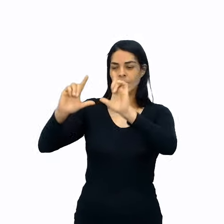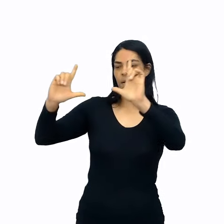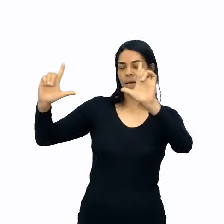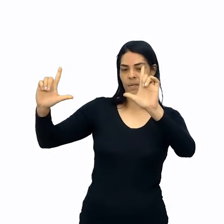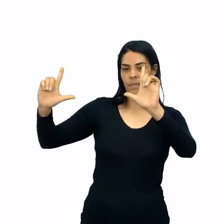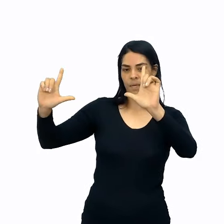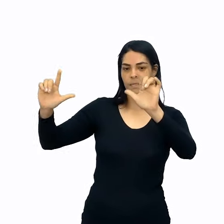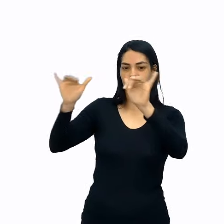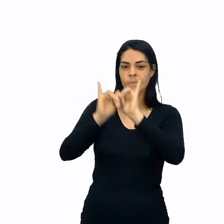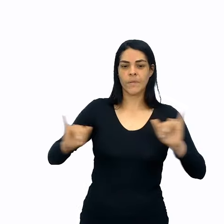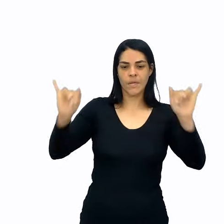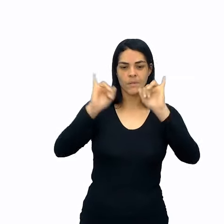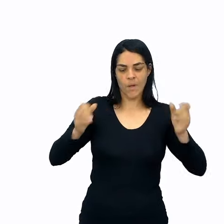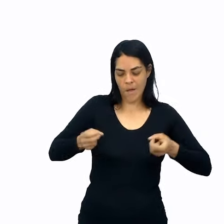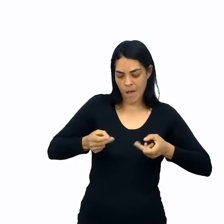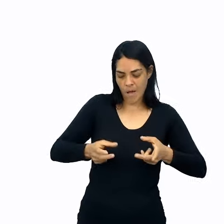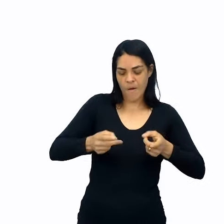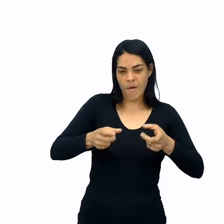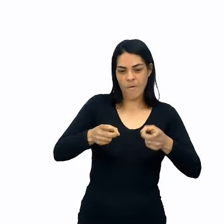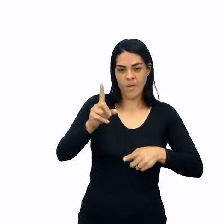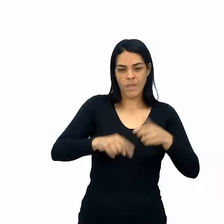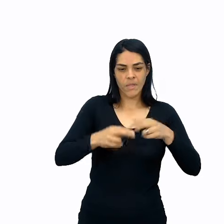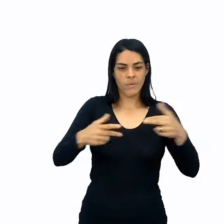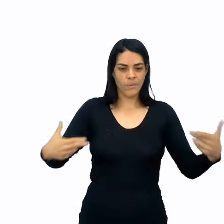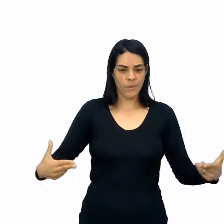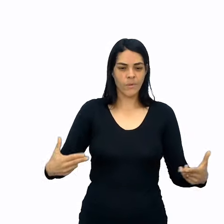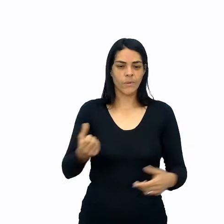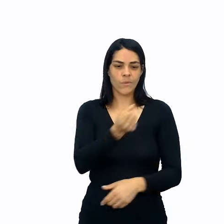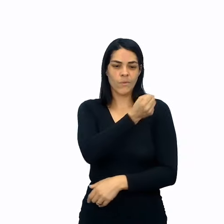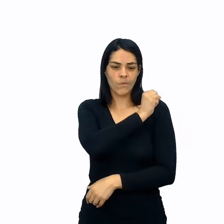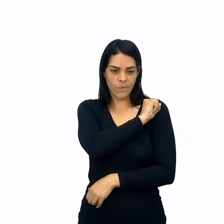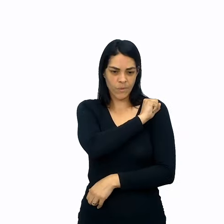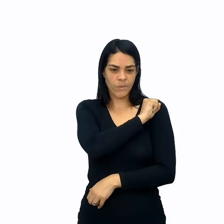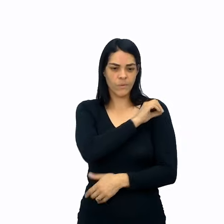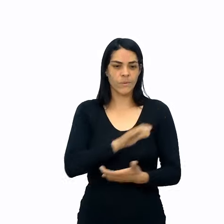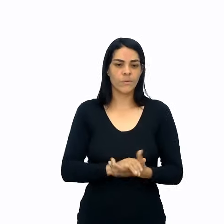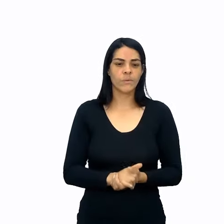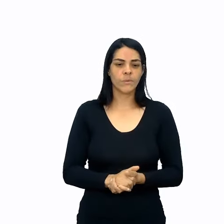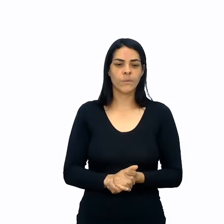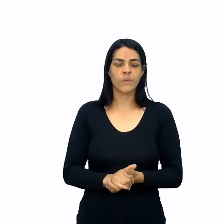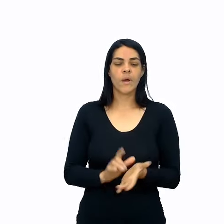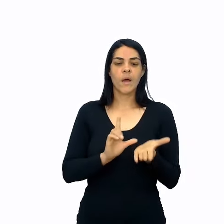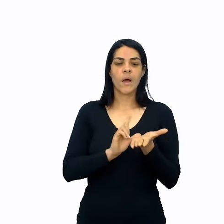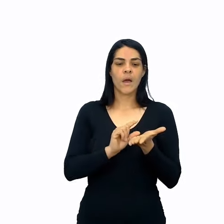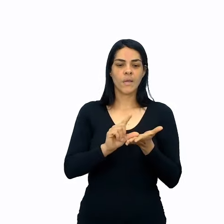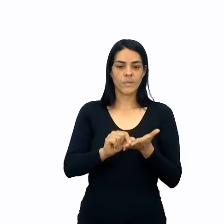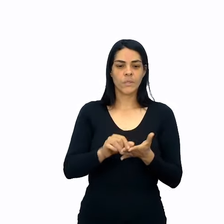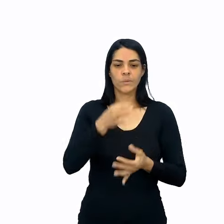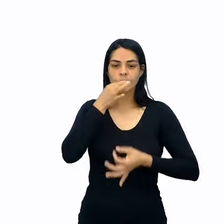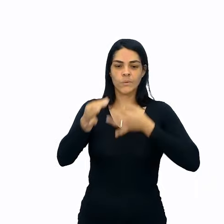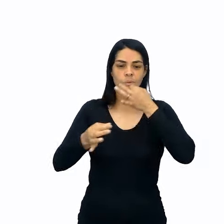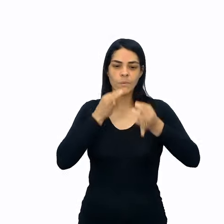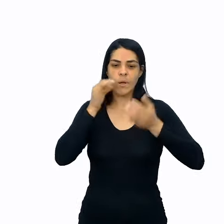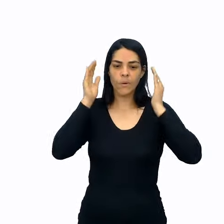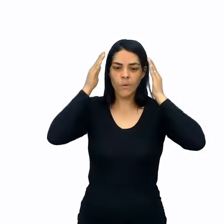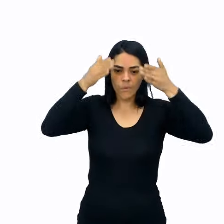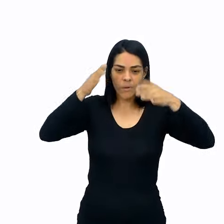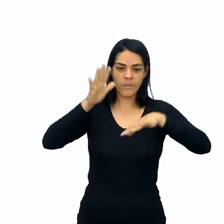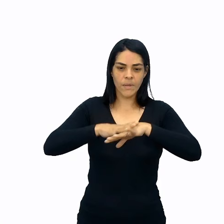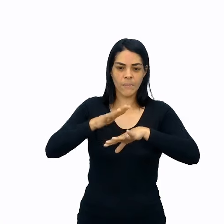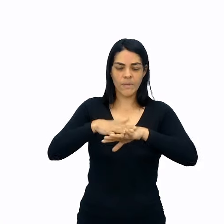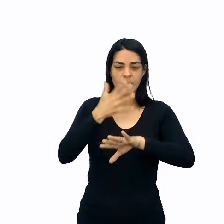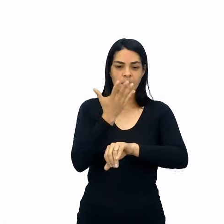anunciar a venda de um produto, o oitavo ano, então, é um editorial ou artigo de opinião com foco numa temática